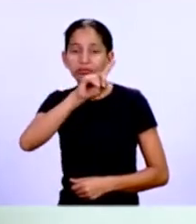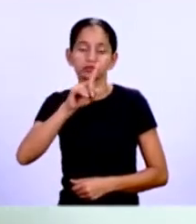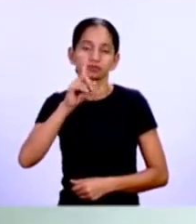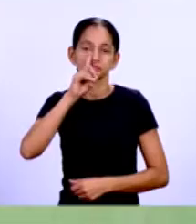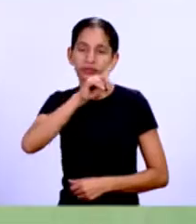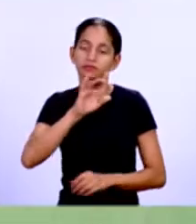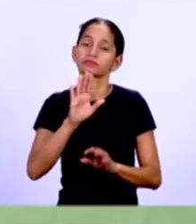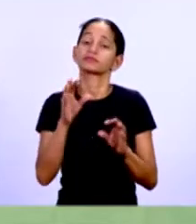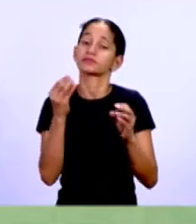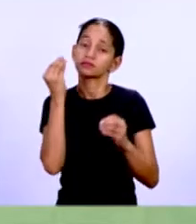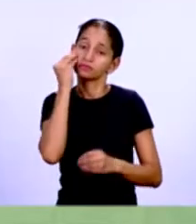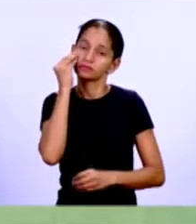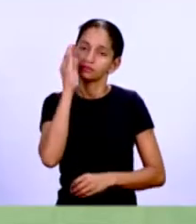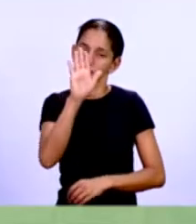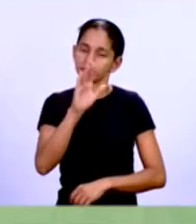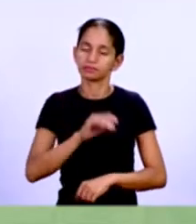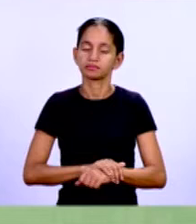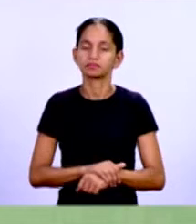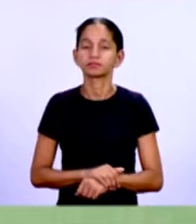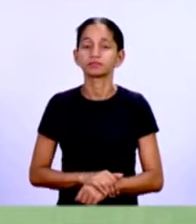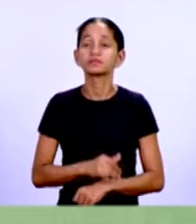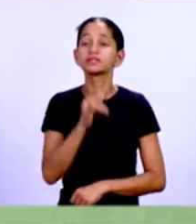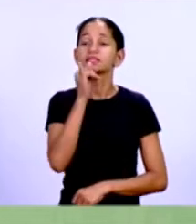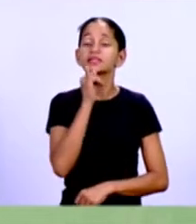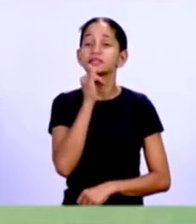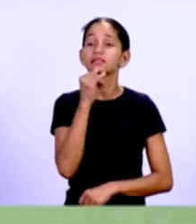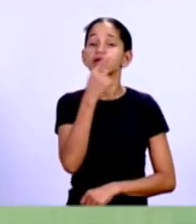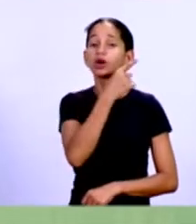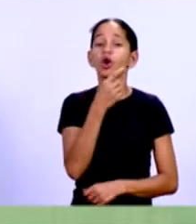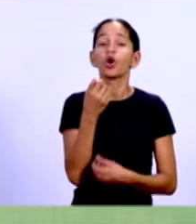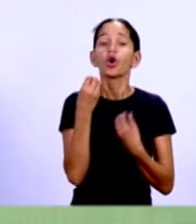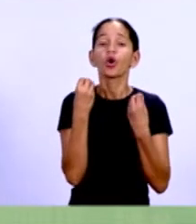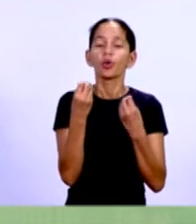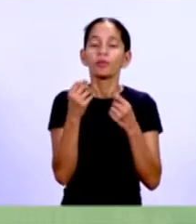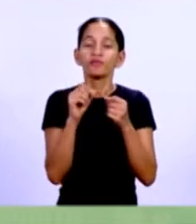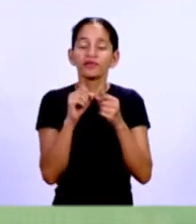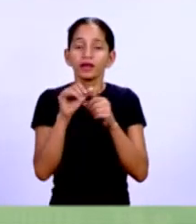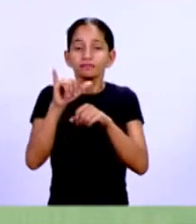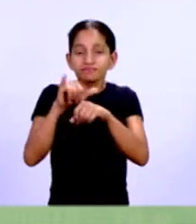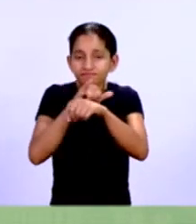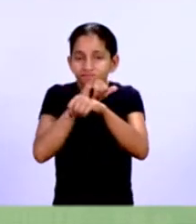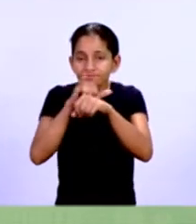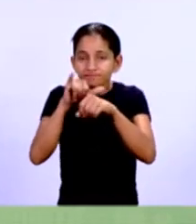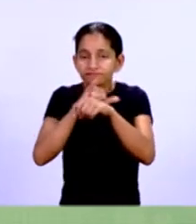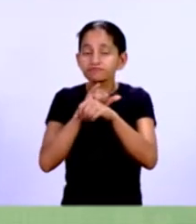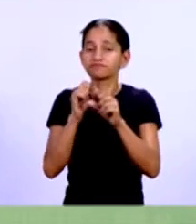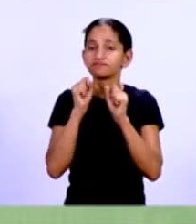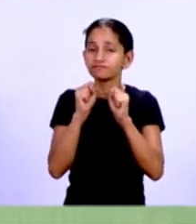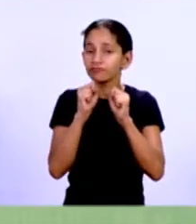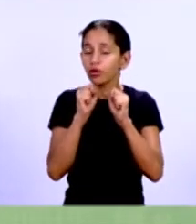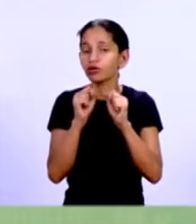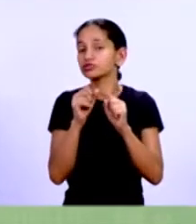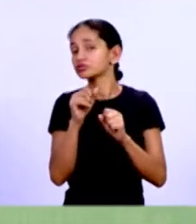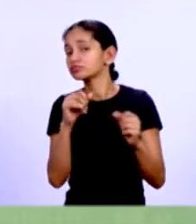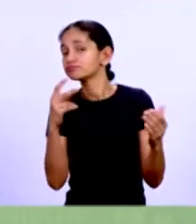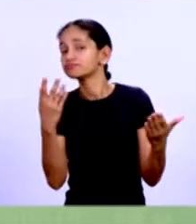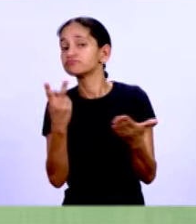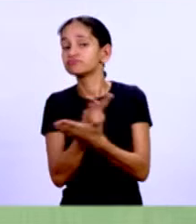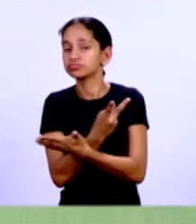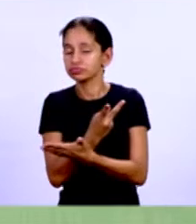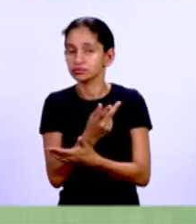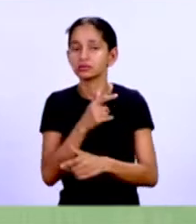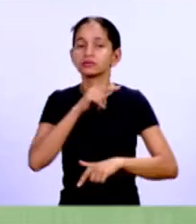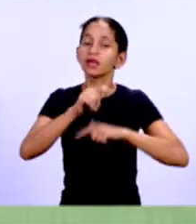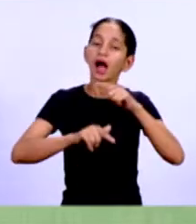Aqui no slide a gente vê ainda o elemento crítico de negócio. É o que pode ser afetado durante o desenvolvimento do